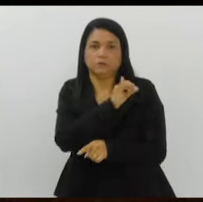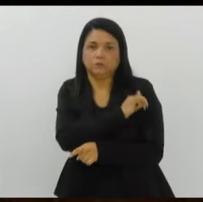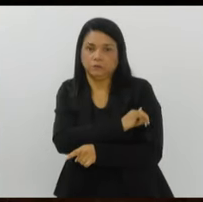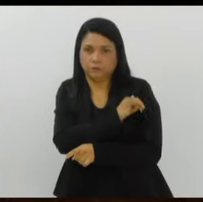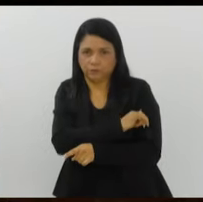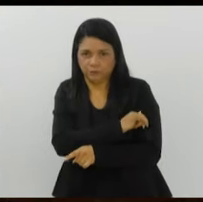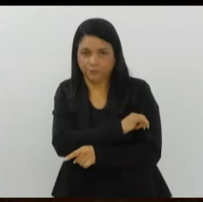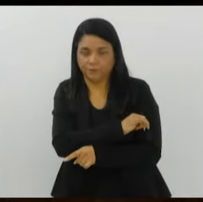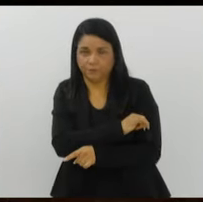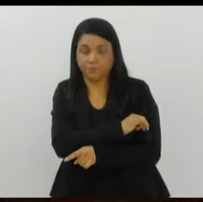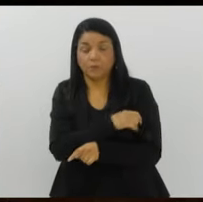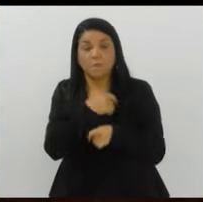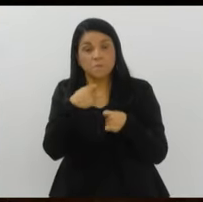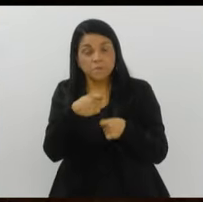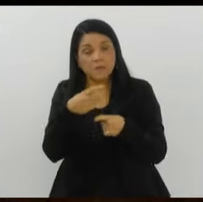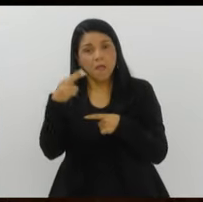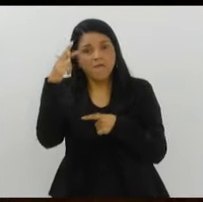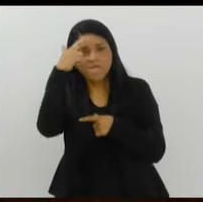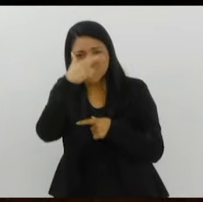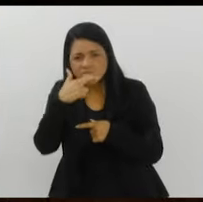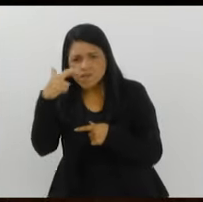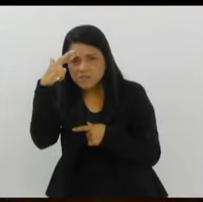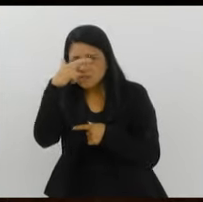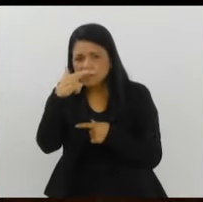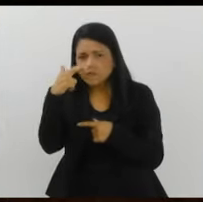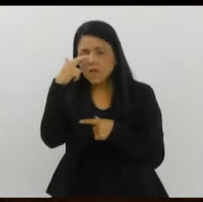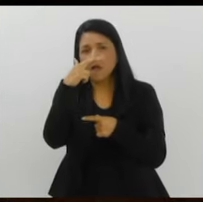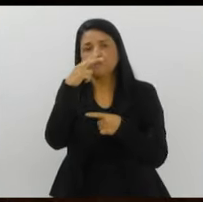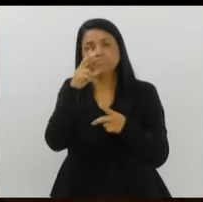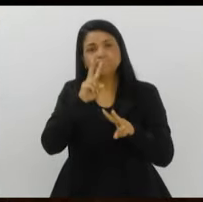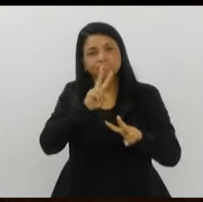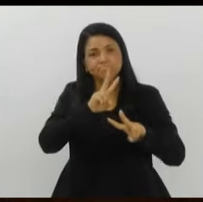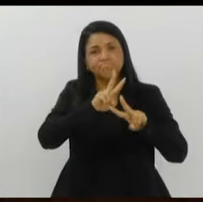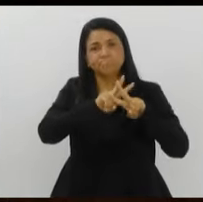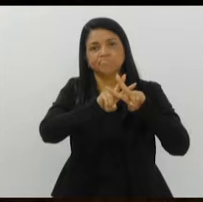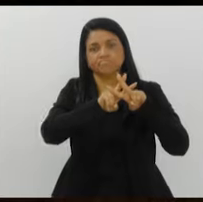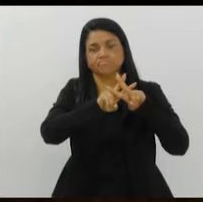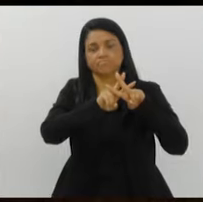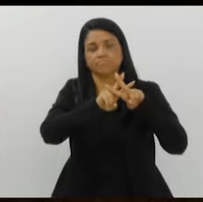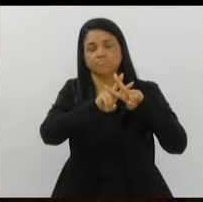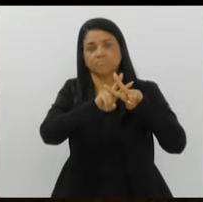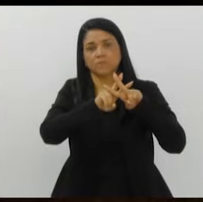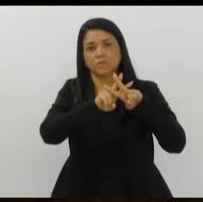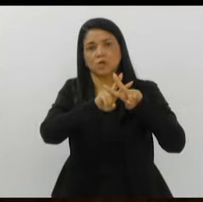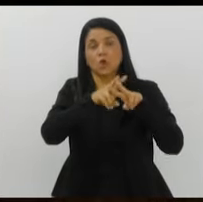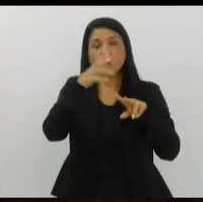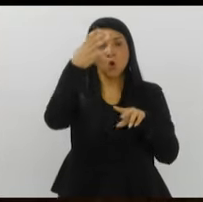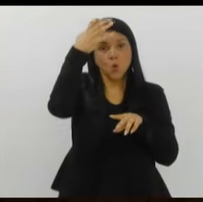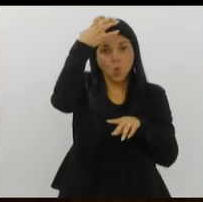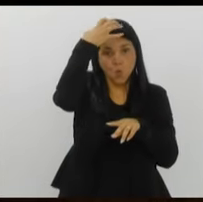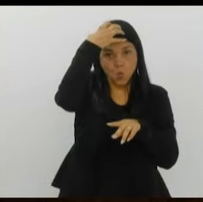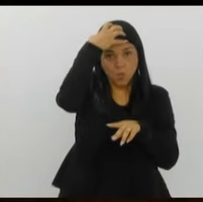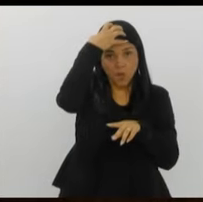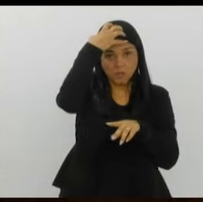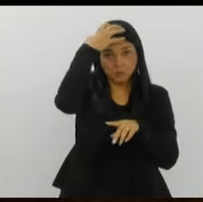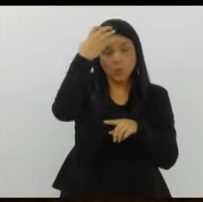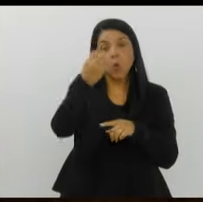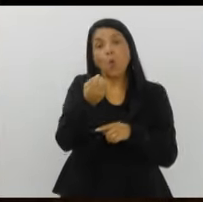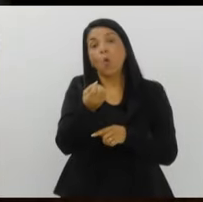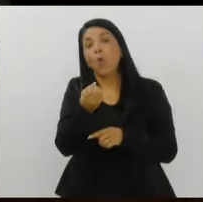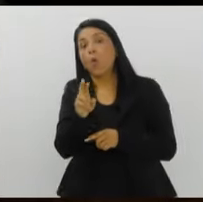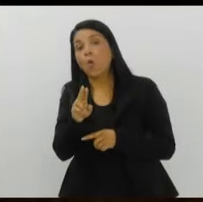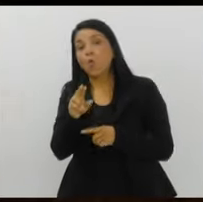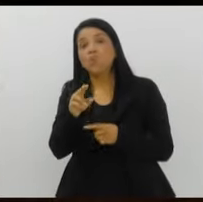Tem que se apurar, investigar e prender o culpado ou os culpados, senhora